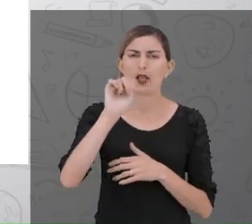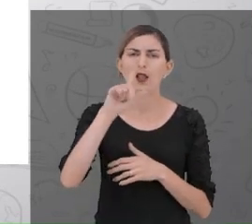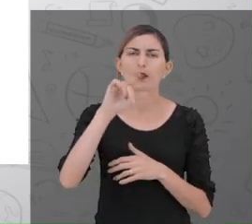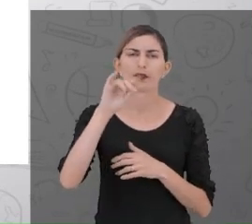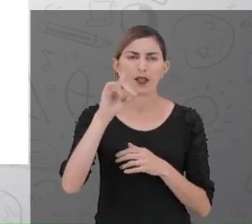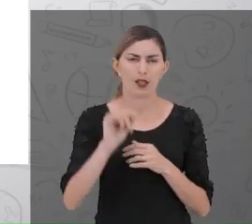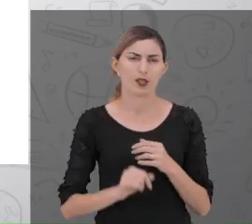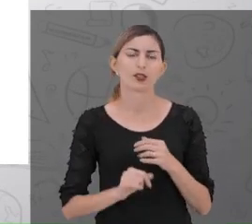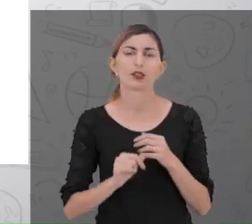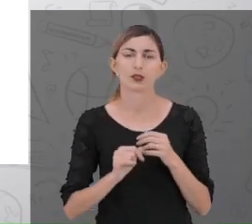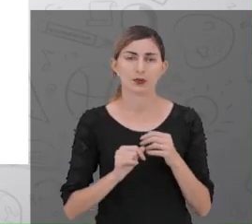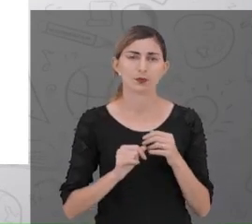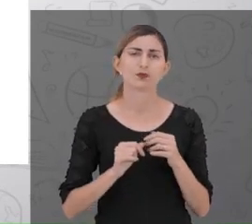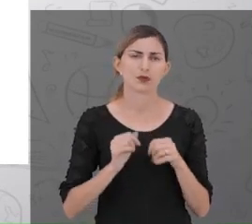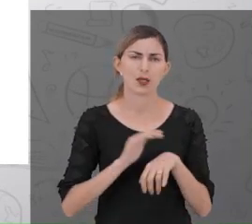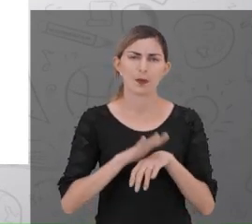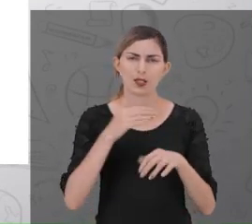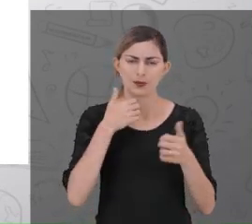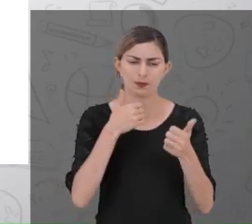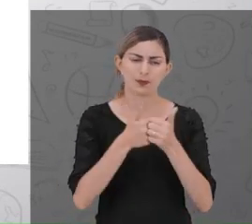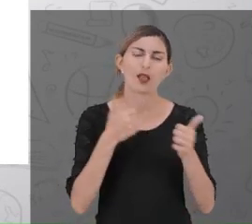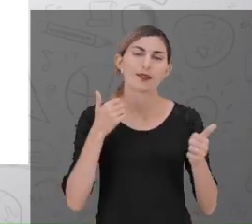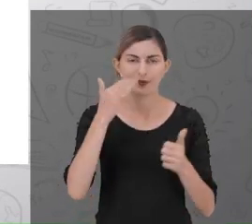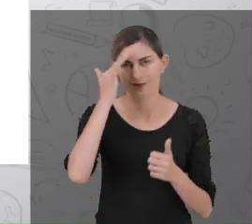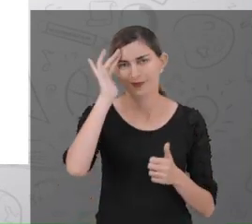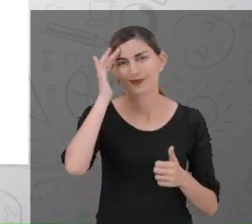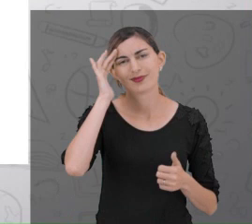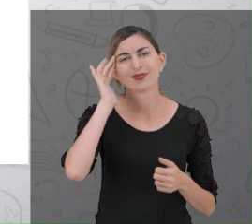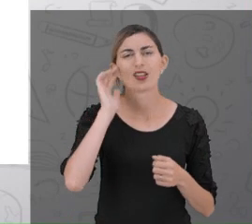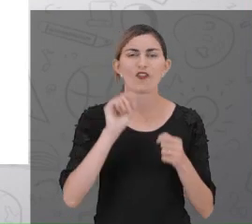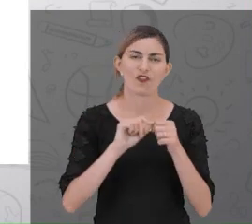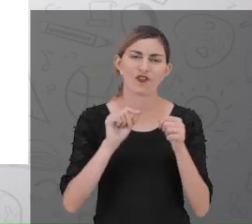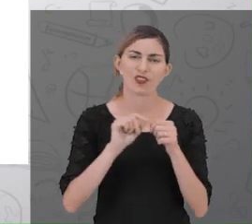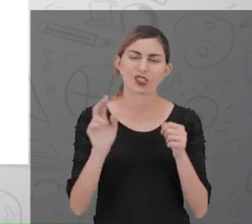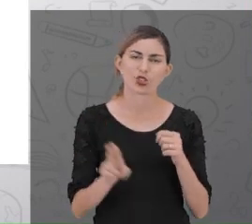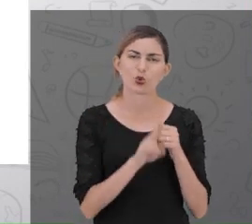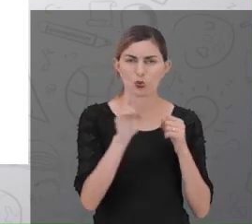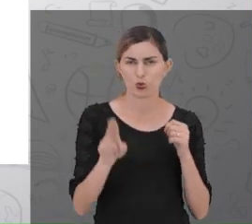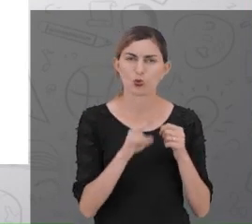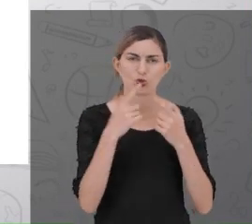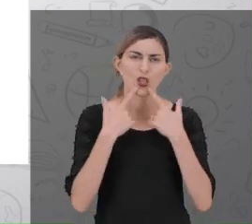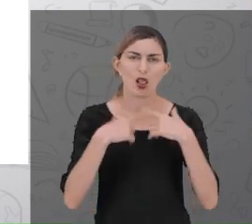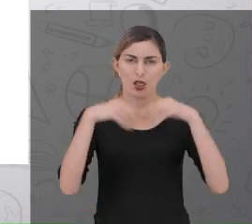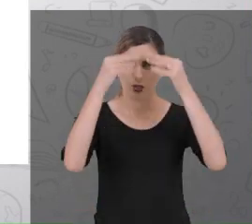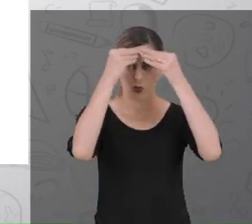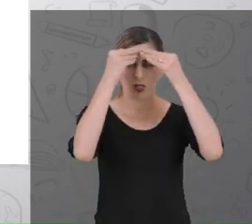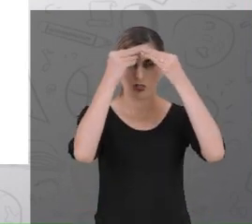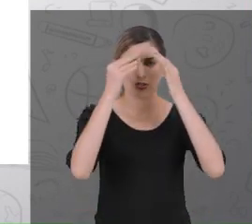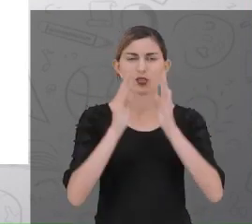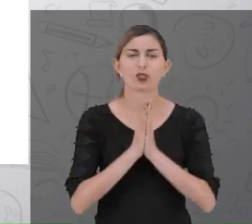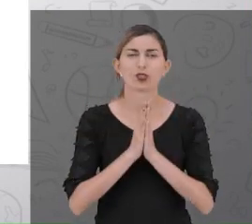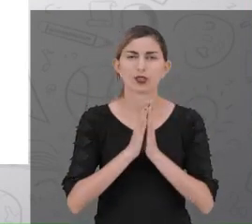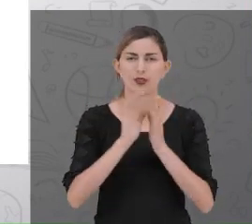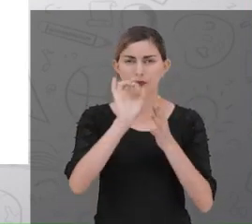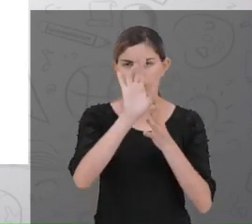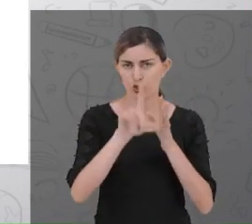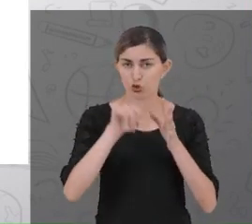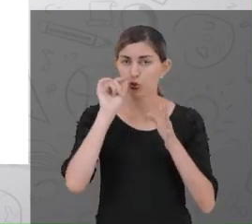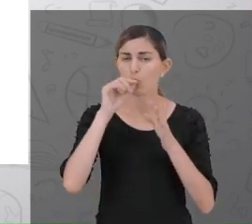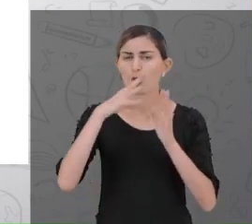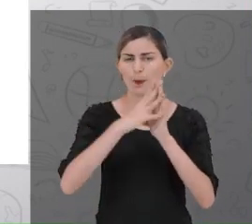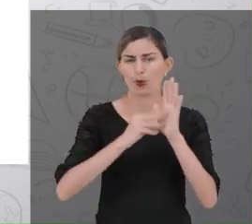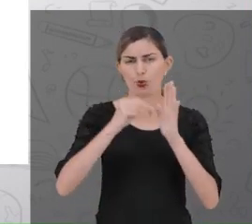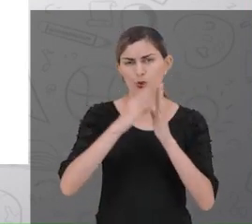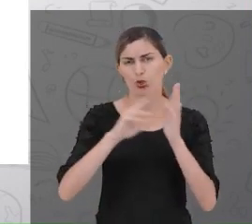criar uma realidade de mais próximo entendimento, fazendo uso de alguma linguagem. Ao definir